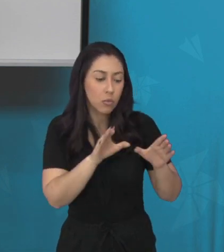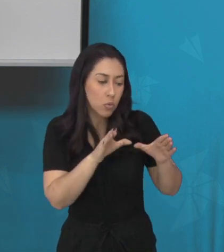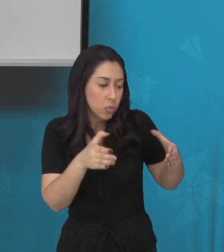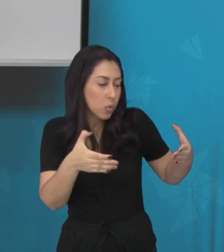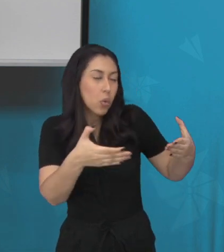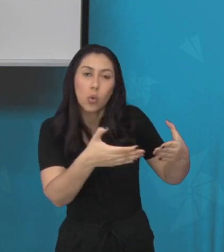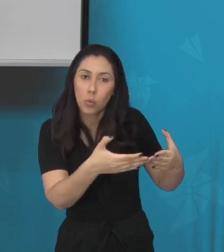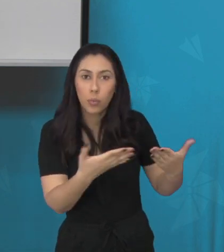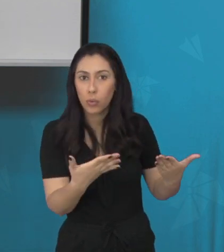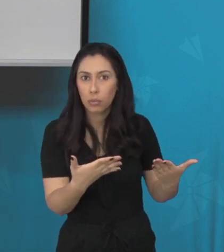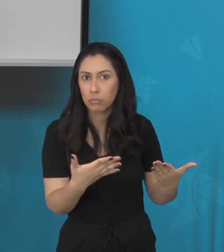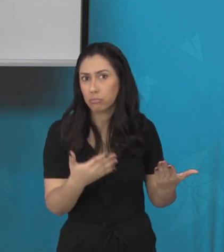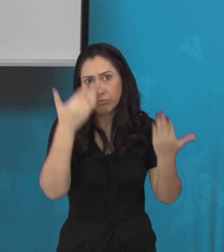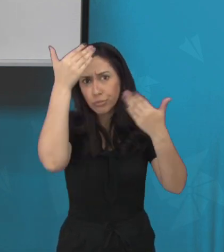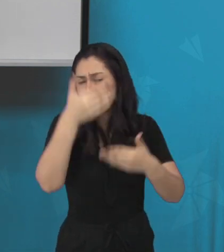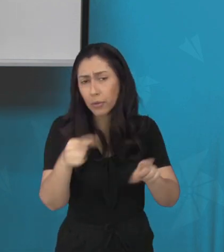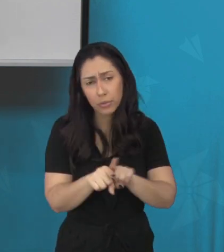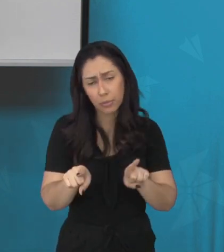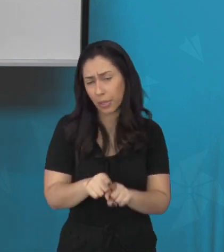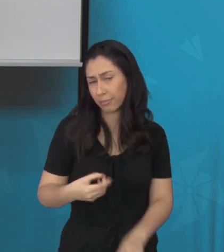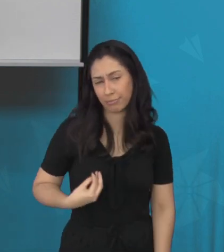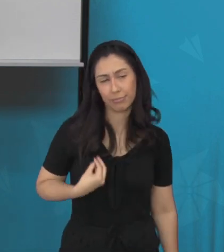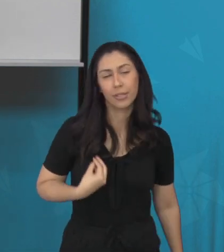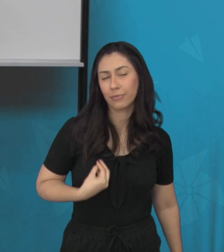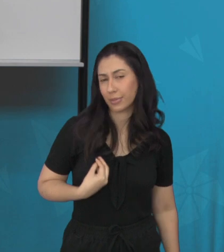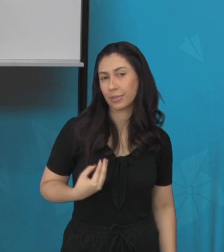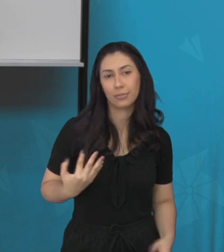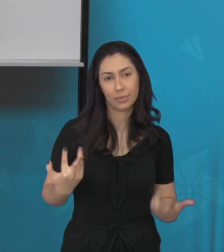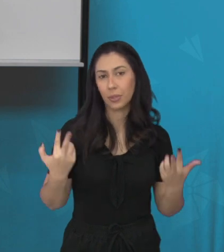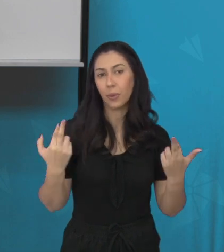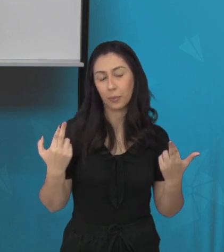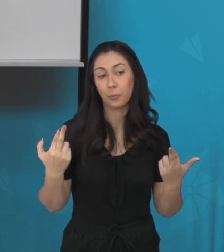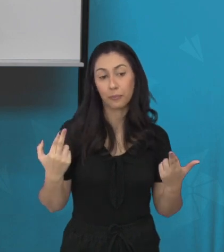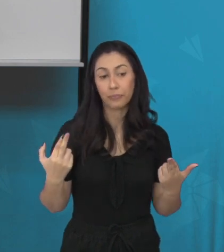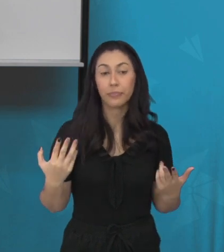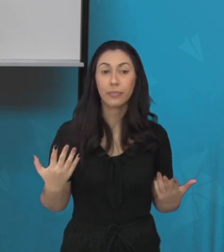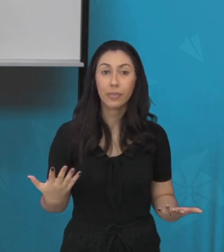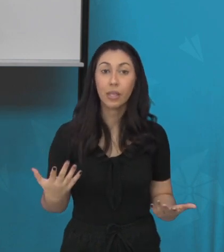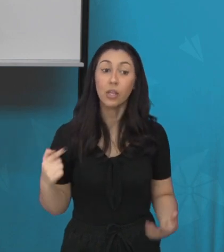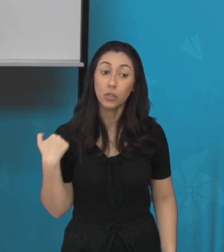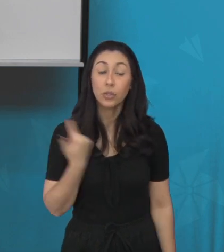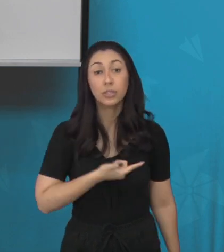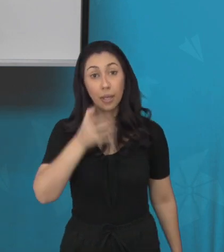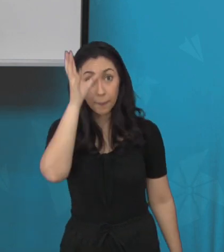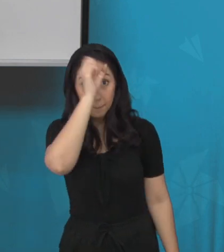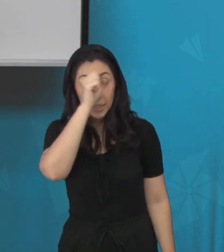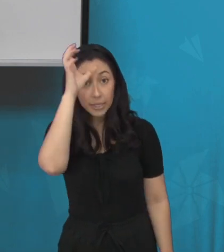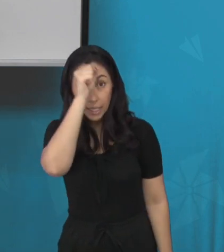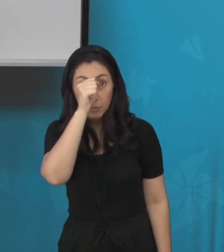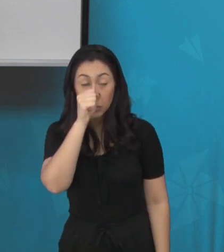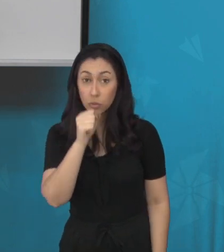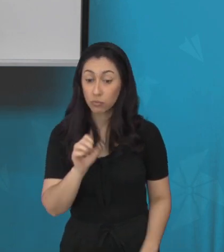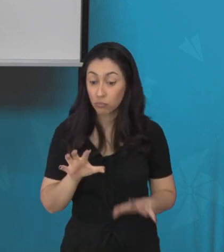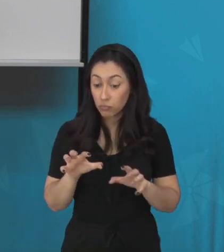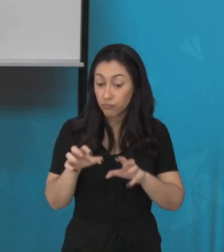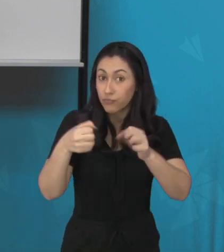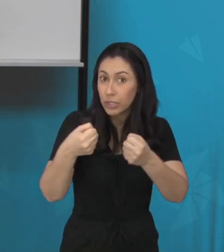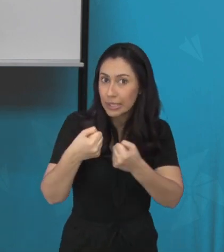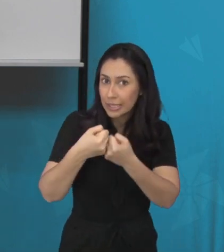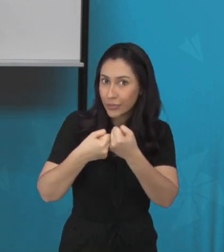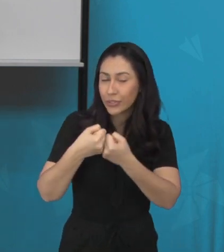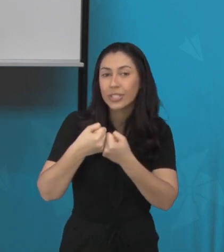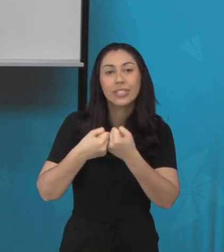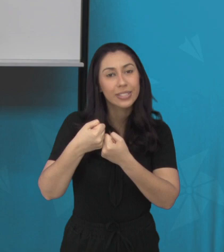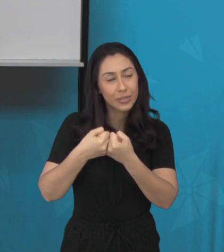assim, tanto na sua prova quanto na sua vida de modo geral. Tá bom? Nós aprendemos então força de atrito, mais uma